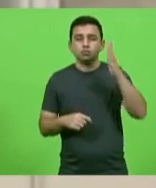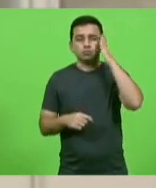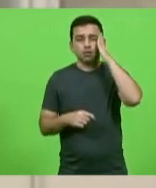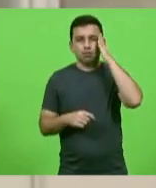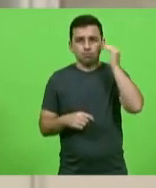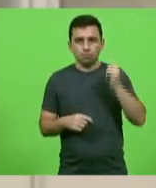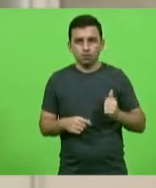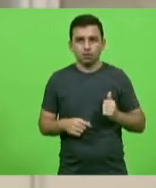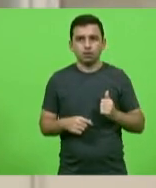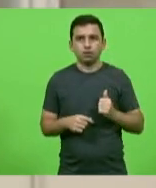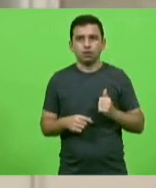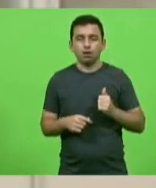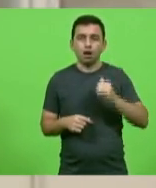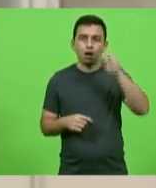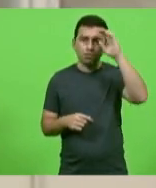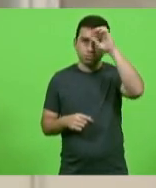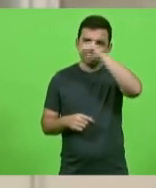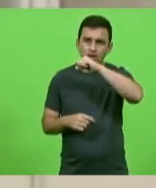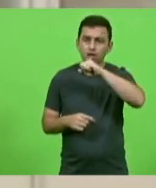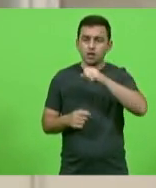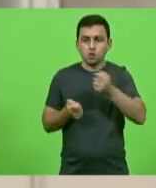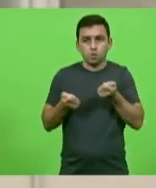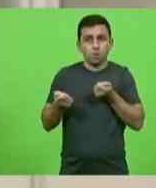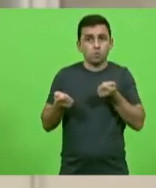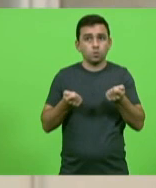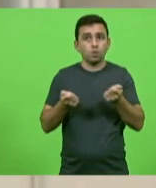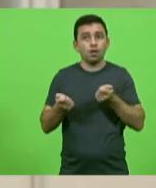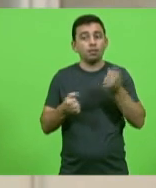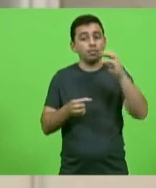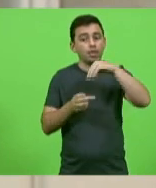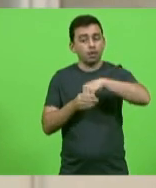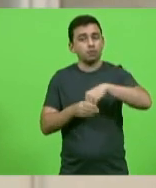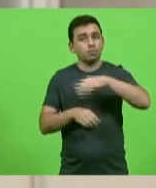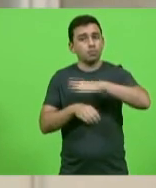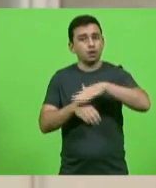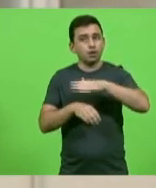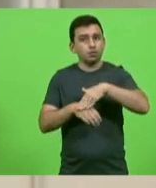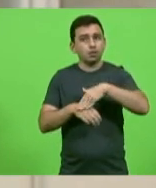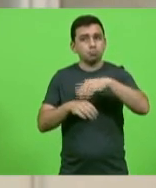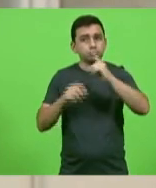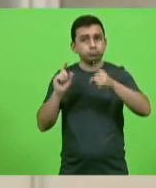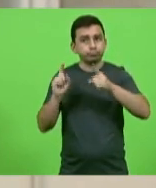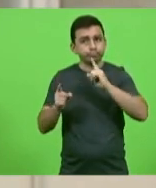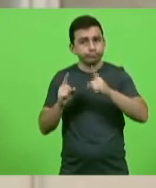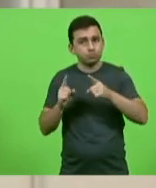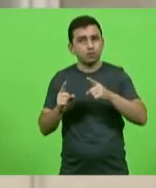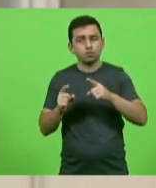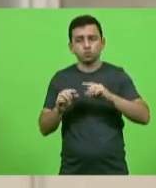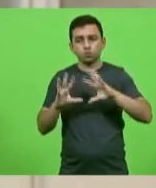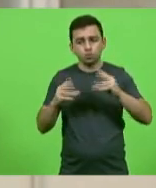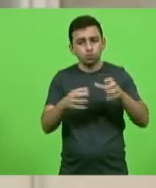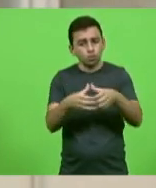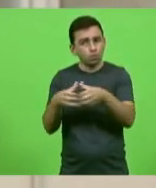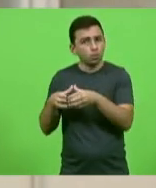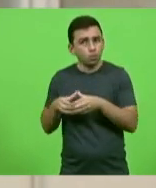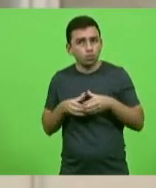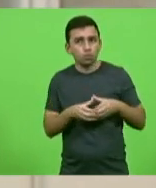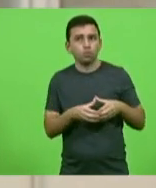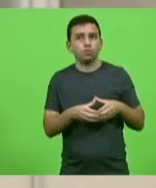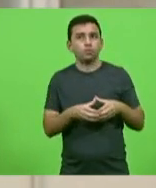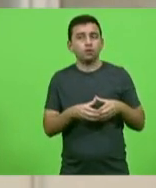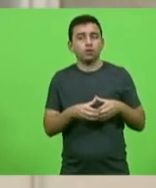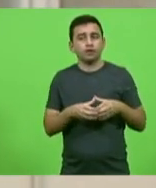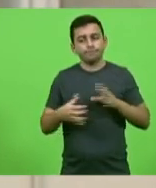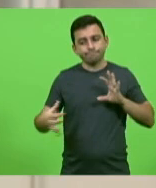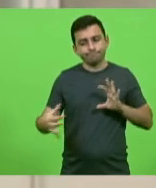conhecimento e proceder o controle interno dos atos e negócios praticados pelos órgãos que